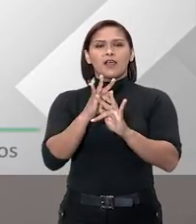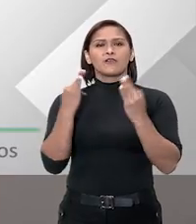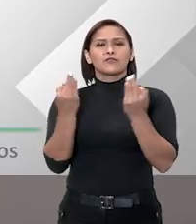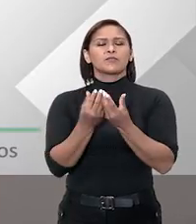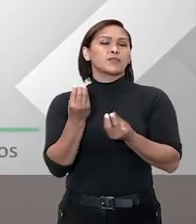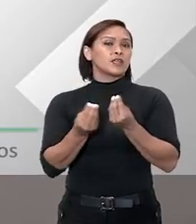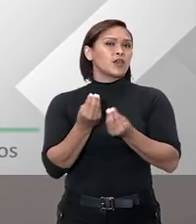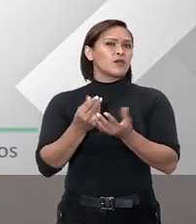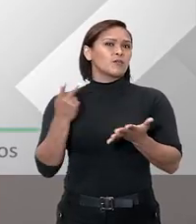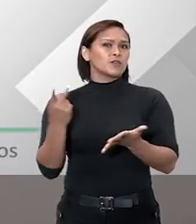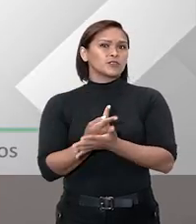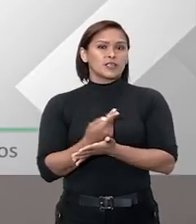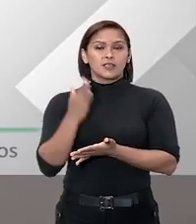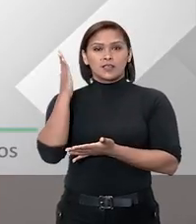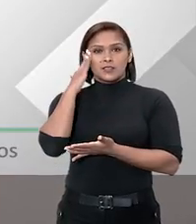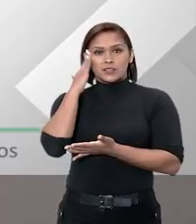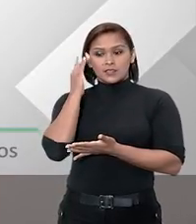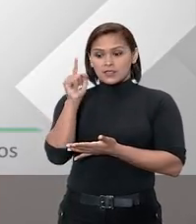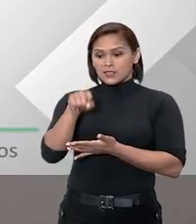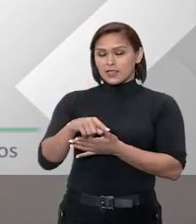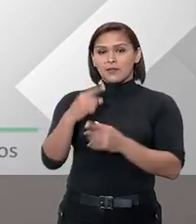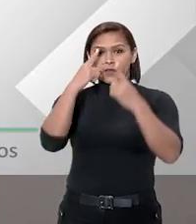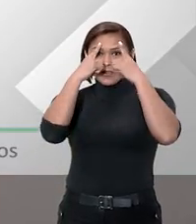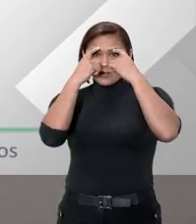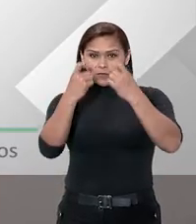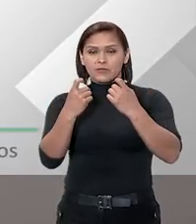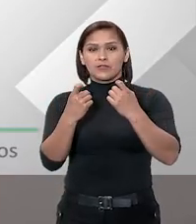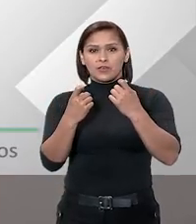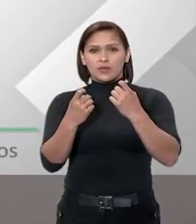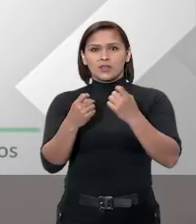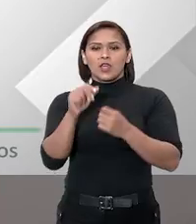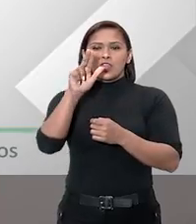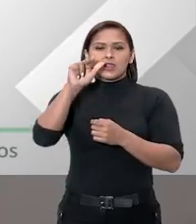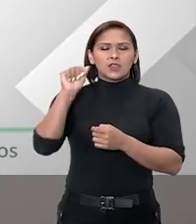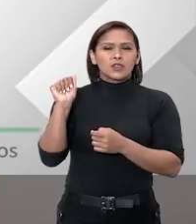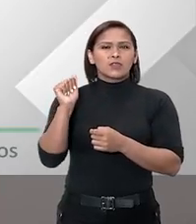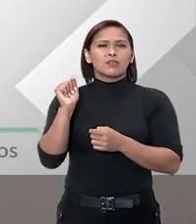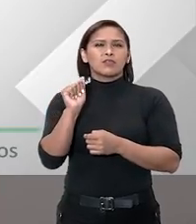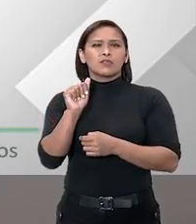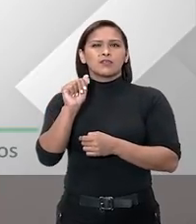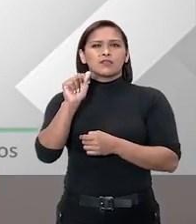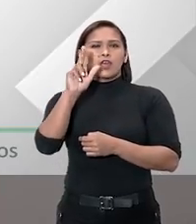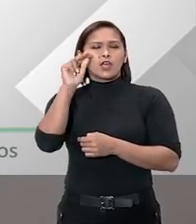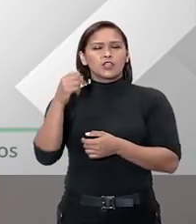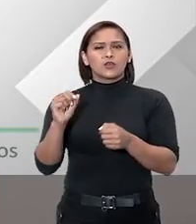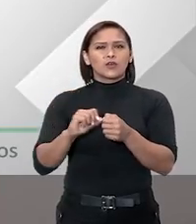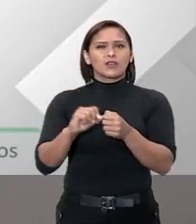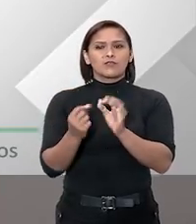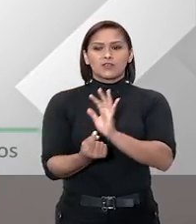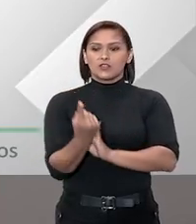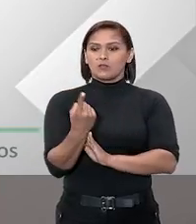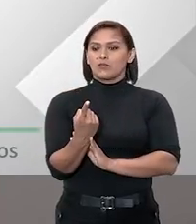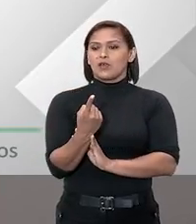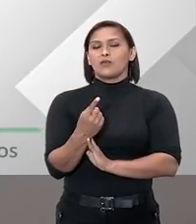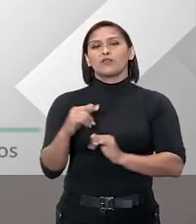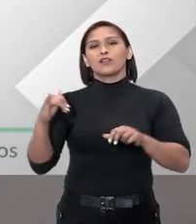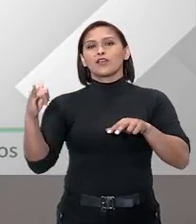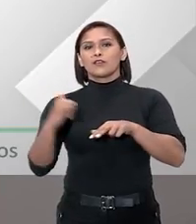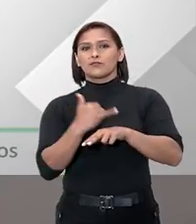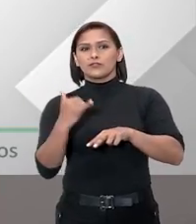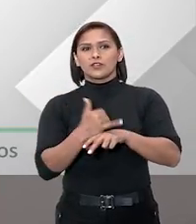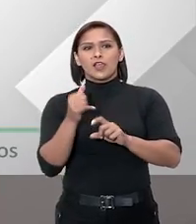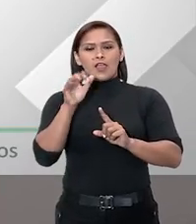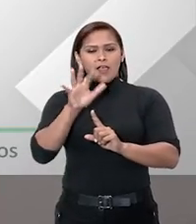família, como é que fica? A gente sabe que em uma situação de violência nunca é feita uma única vítima só, né?